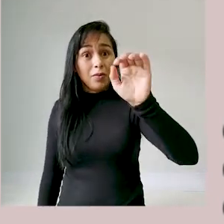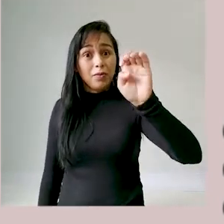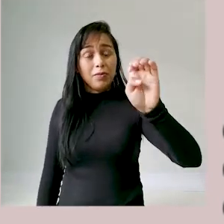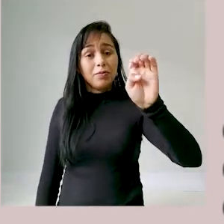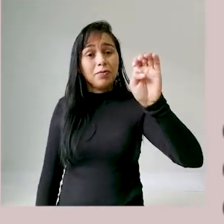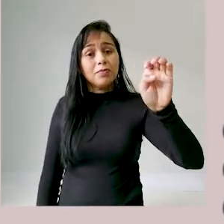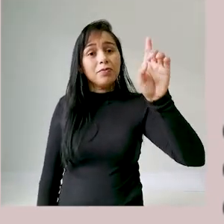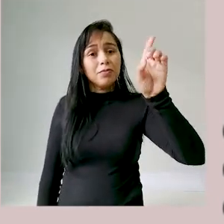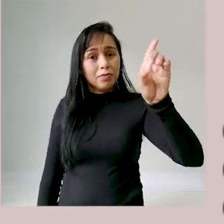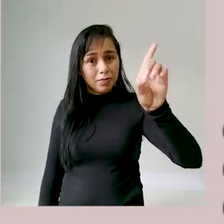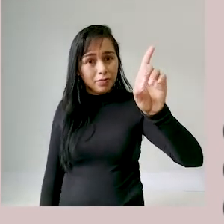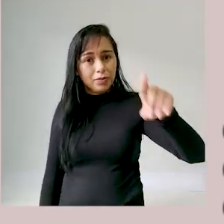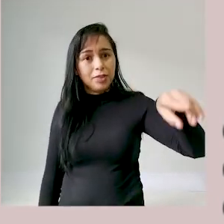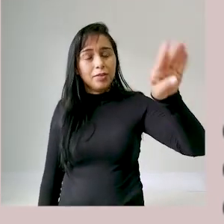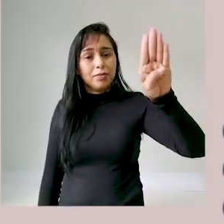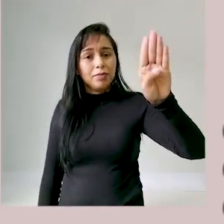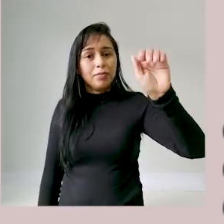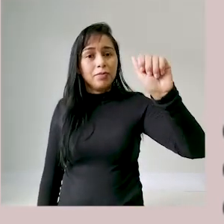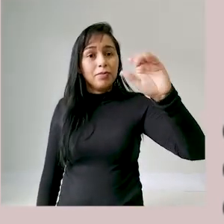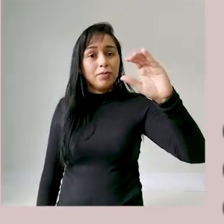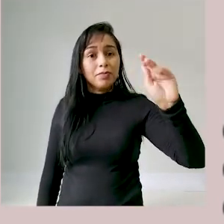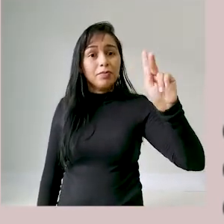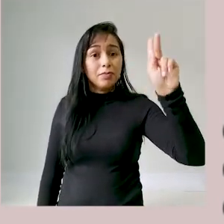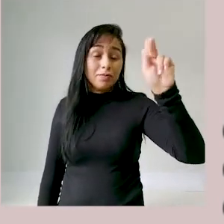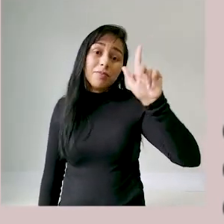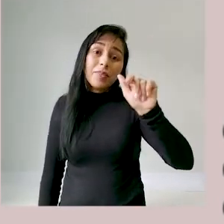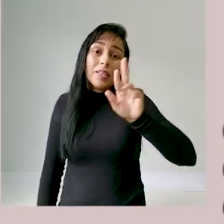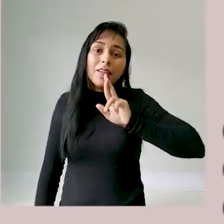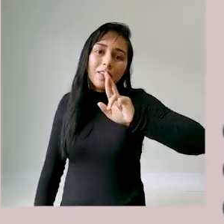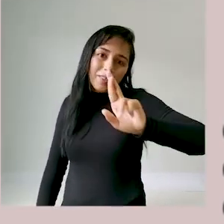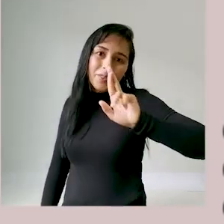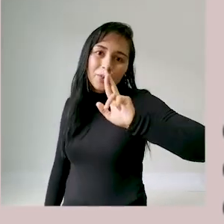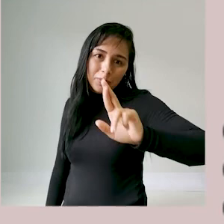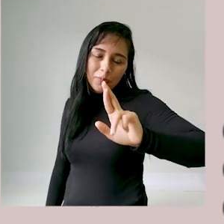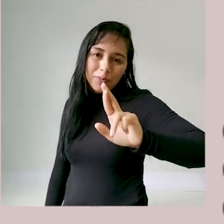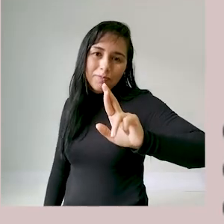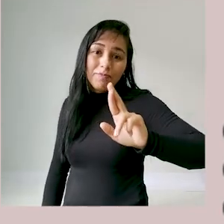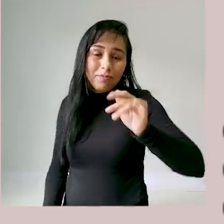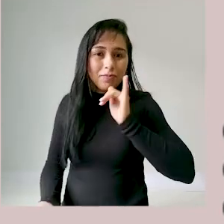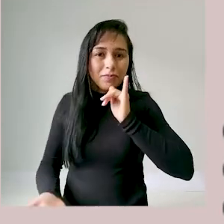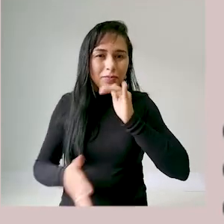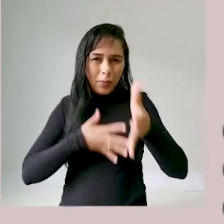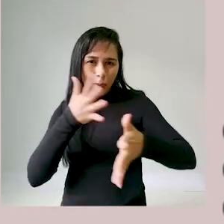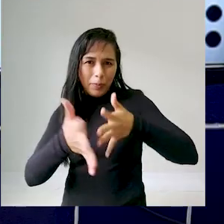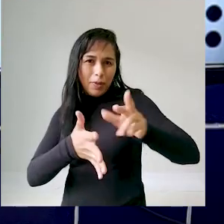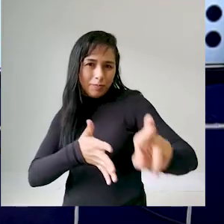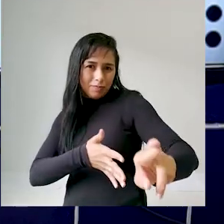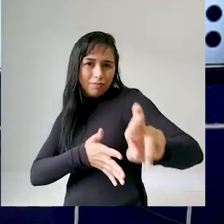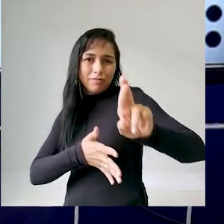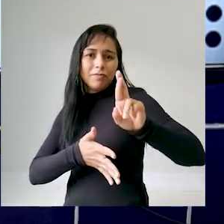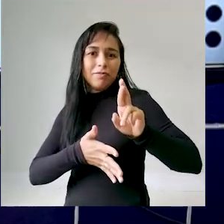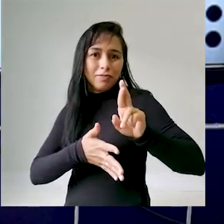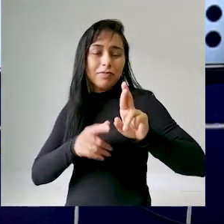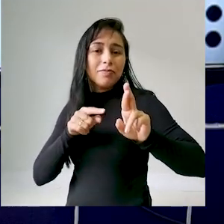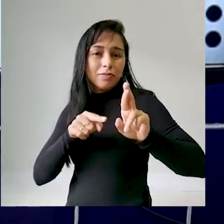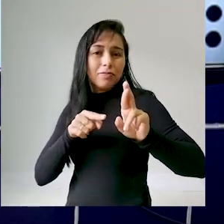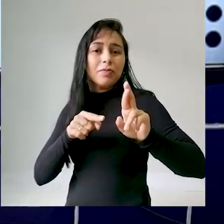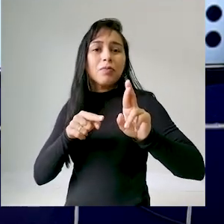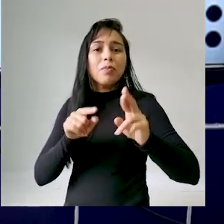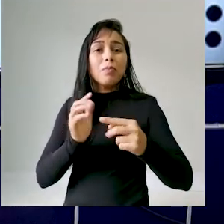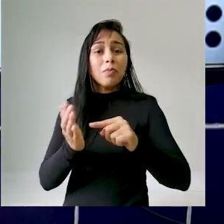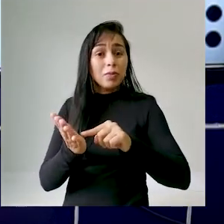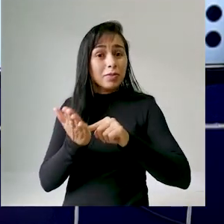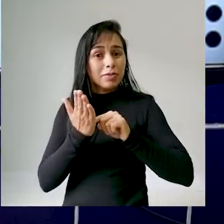é a resposta que vocês vão dar para essa nossa aula de hoje. O feedback é a resposta que os receptores dão ao